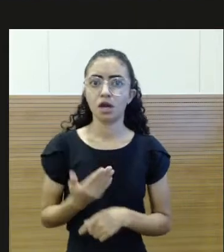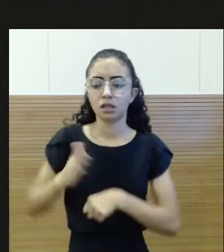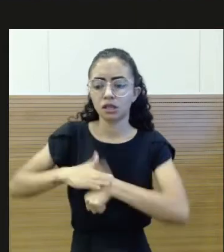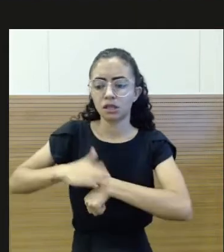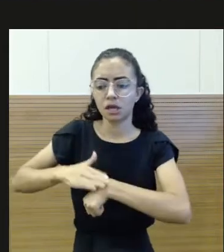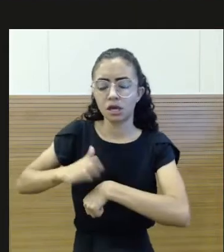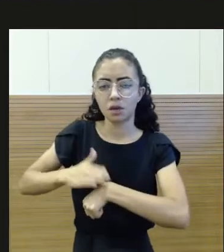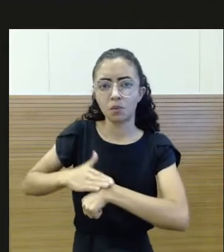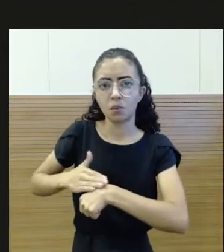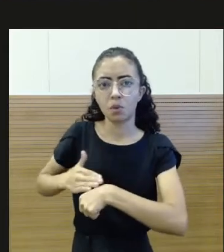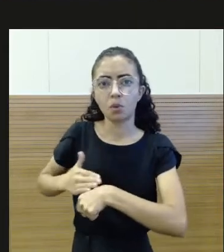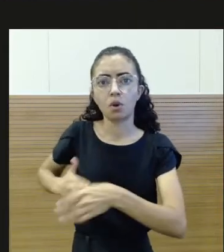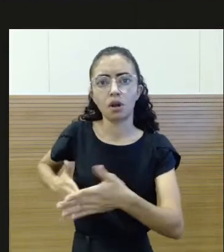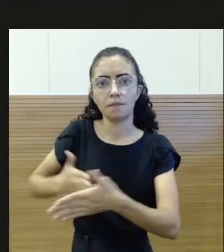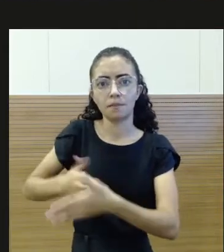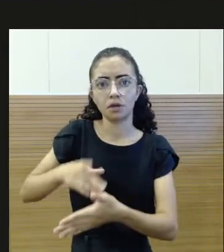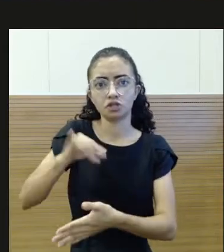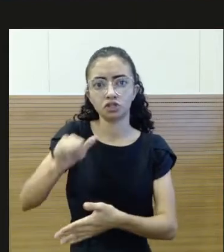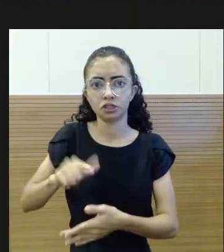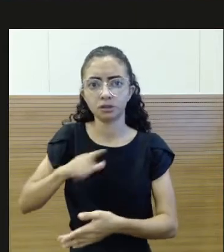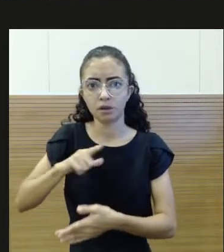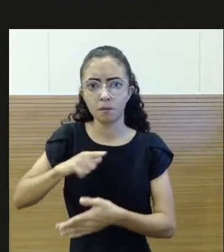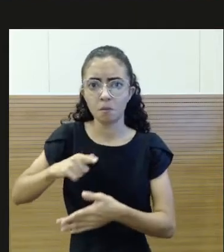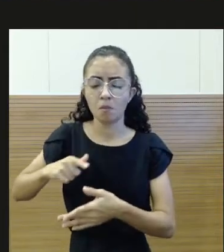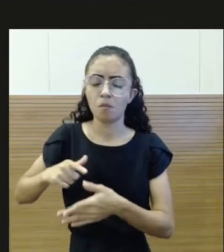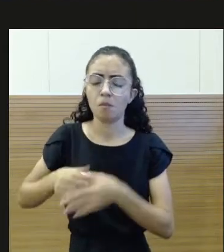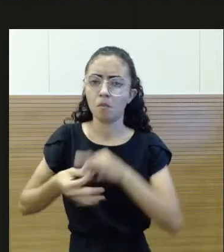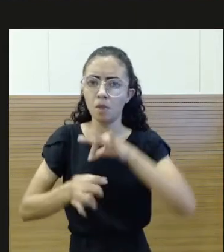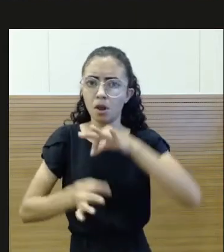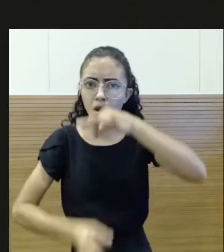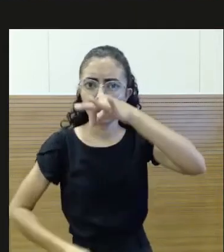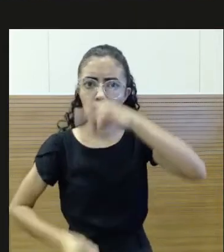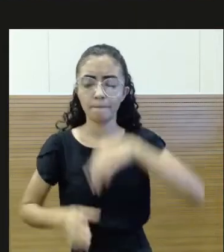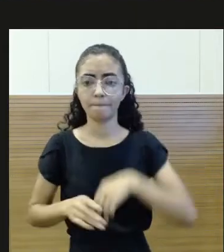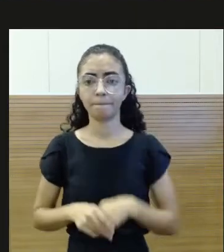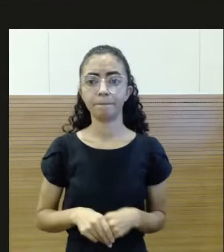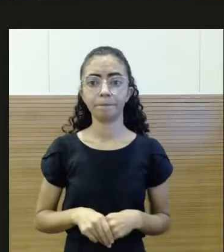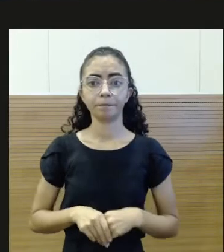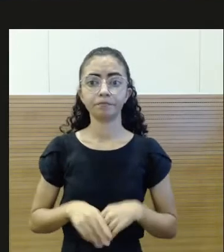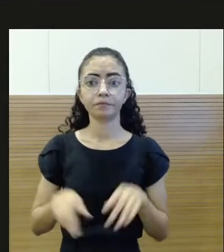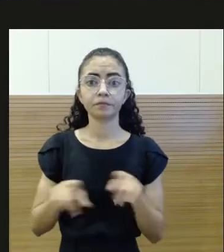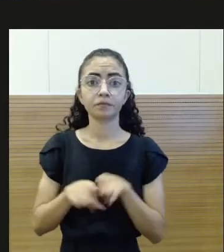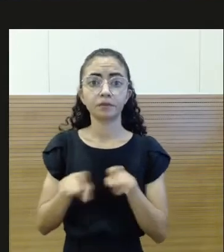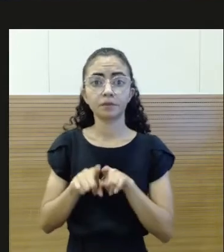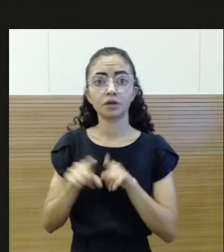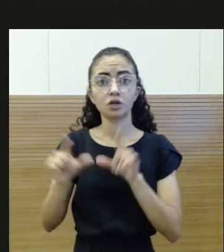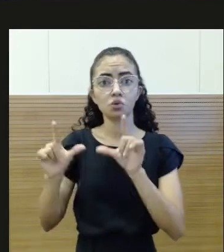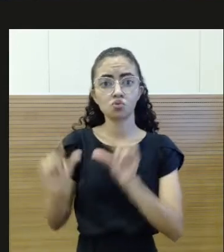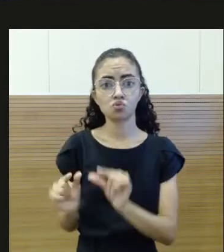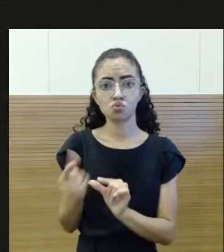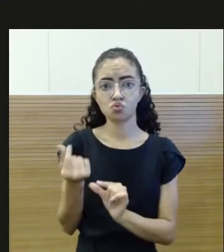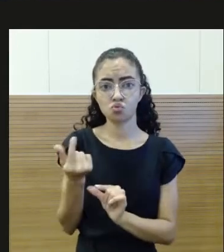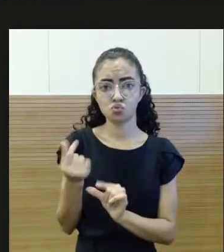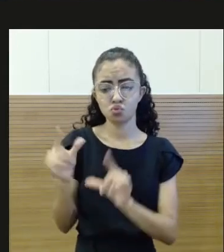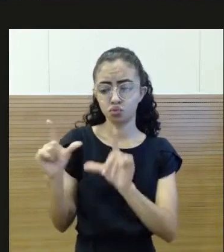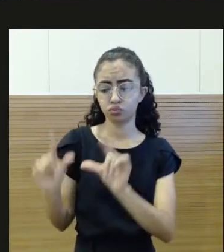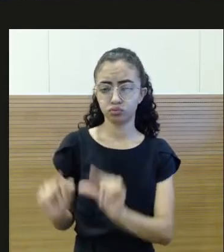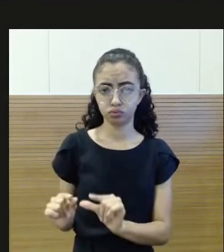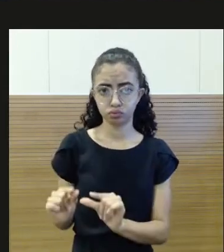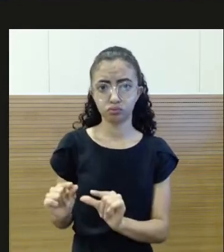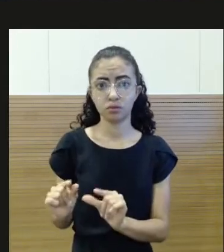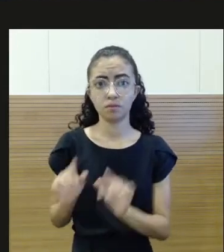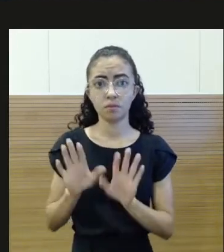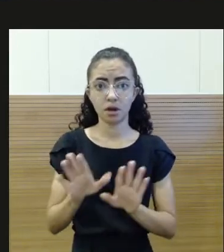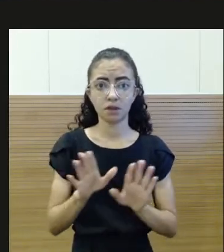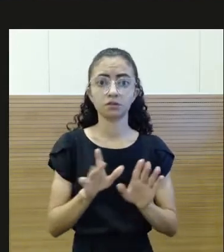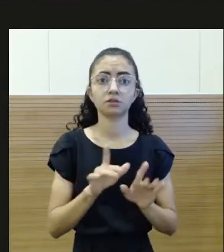longa, são palatáveis, geralmente hiperpalatáveis, têm um baixo custo, portanto, são altamente lucrativos para a